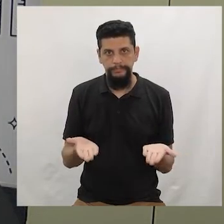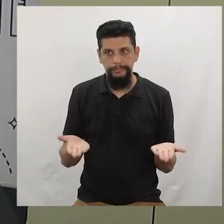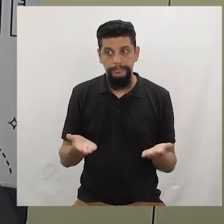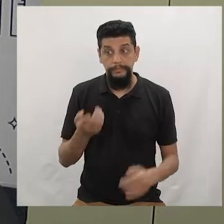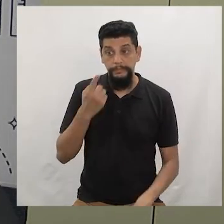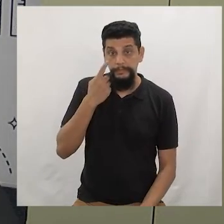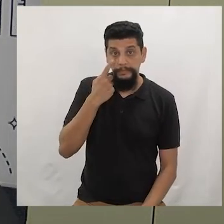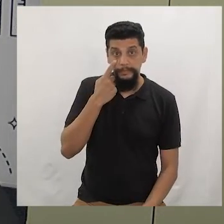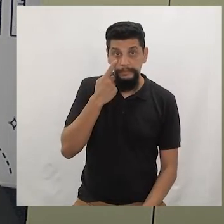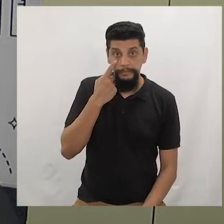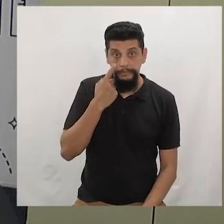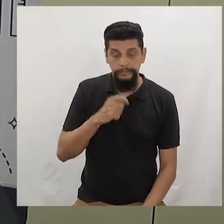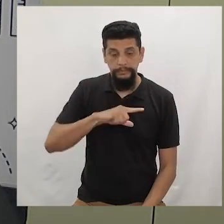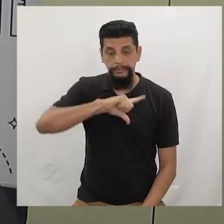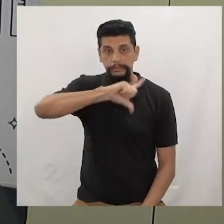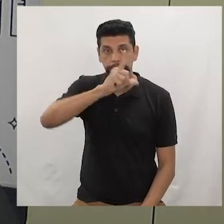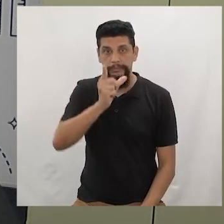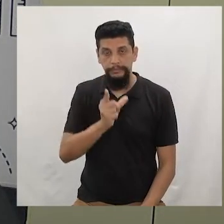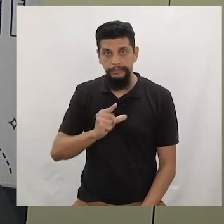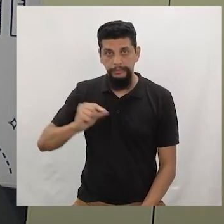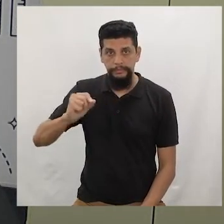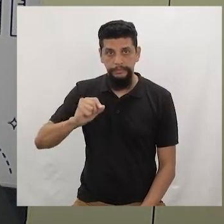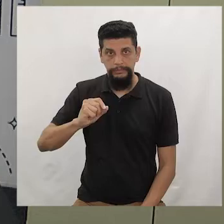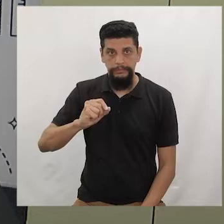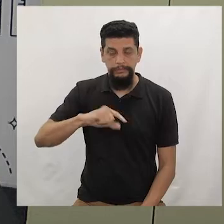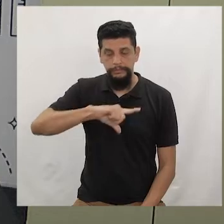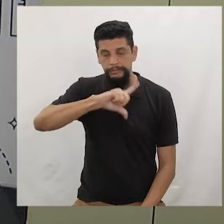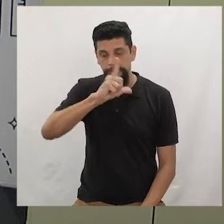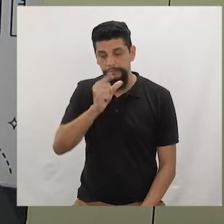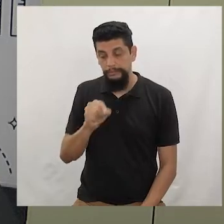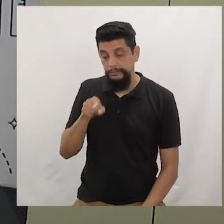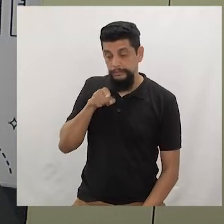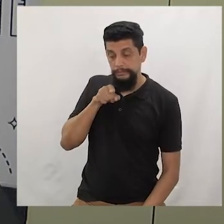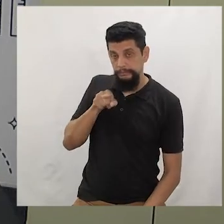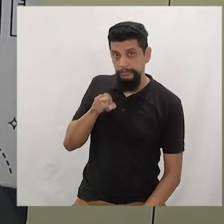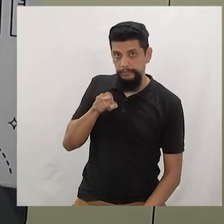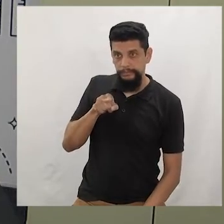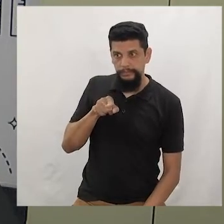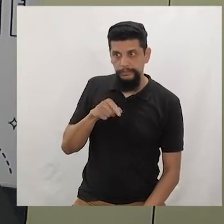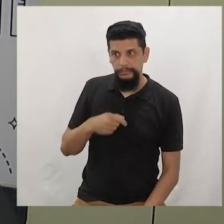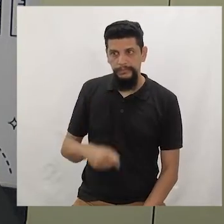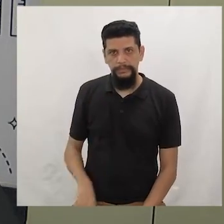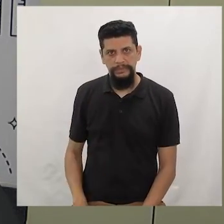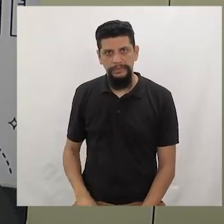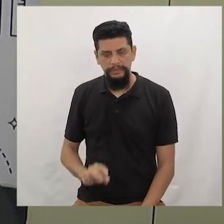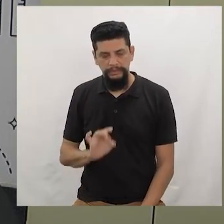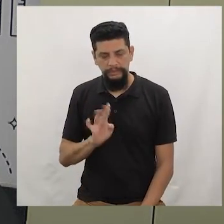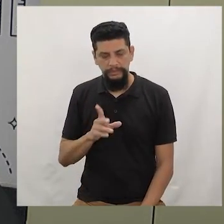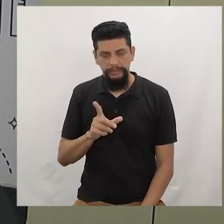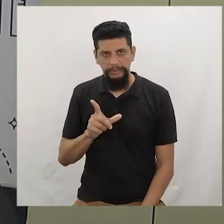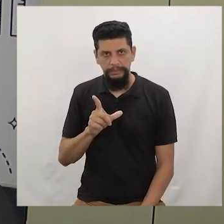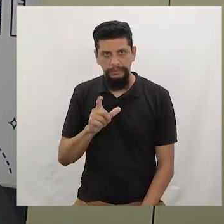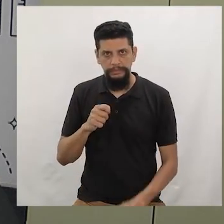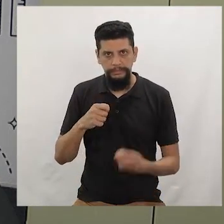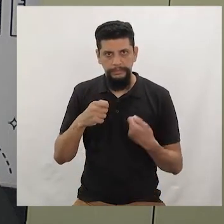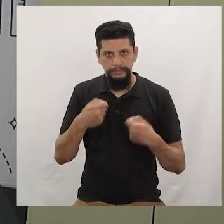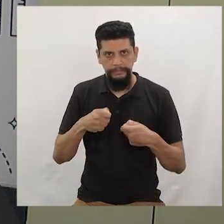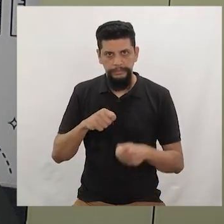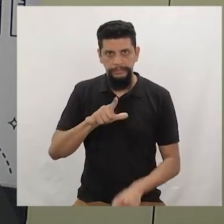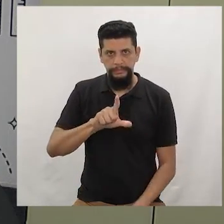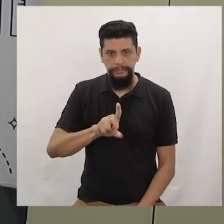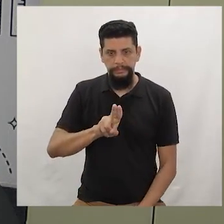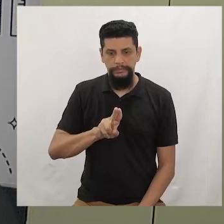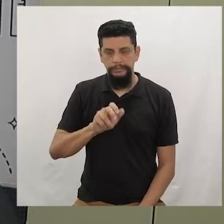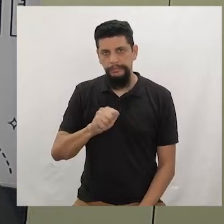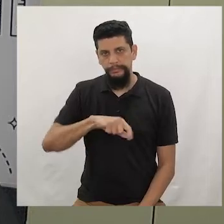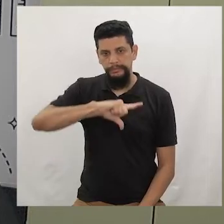Então, ficou lua e lua para você. Só pode ser lua. Pode ser então, lua. Vou pôr para